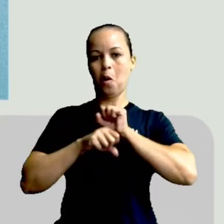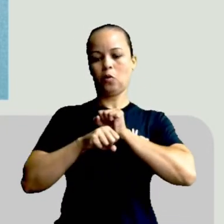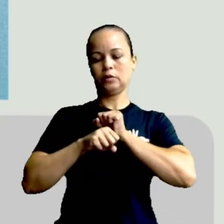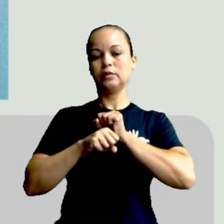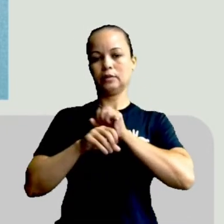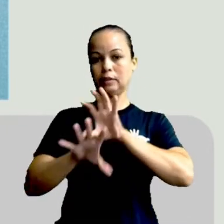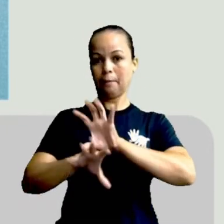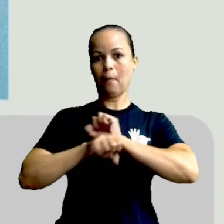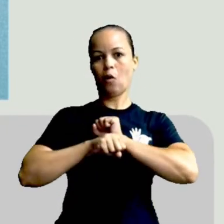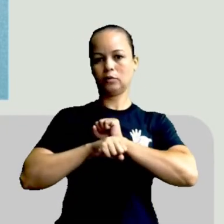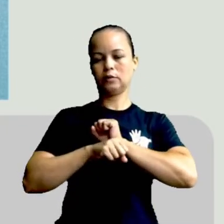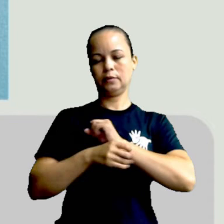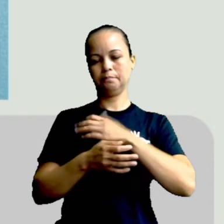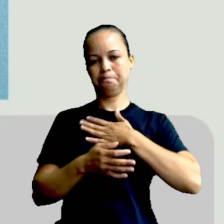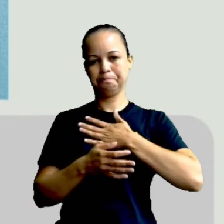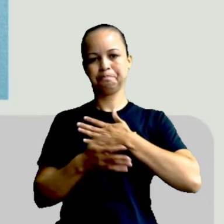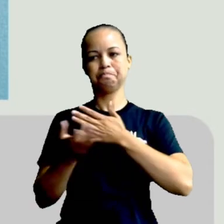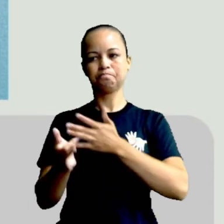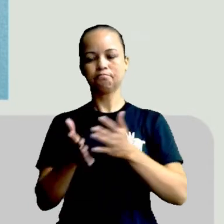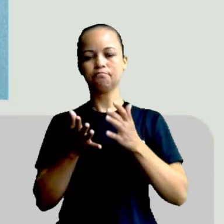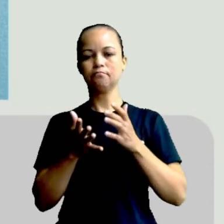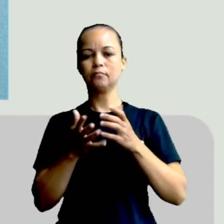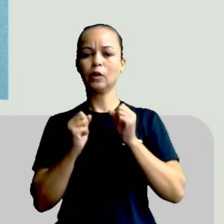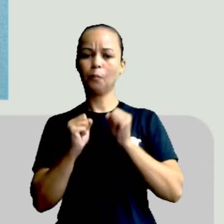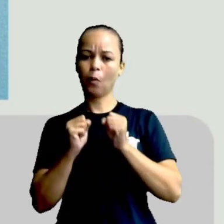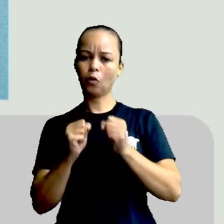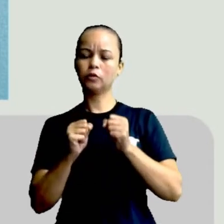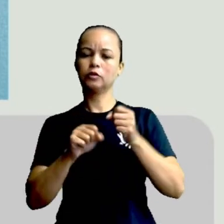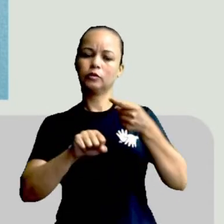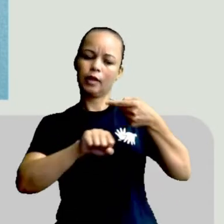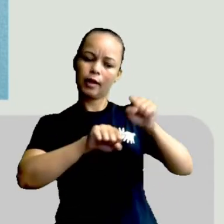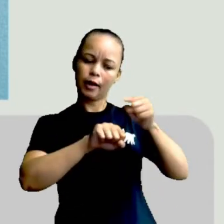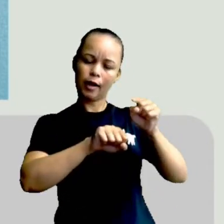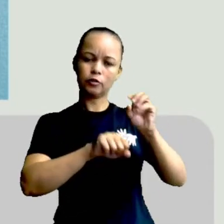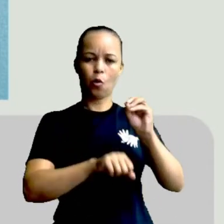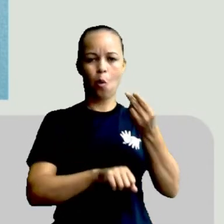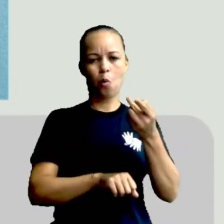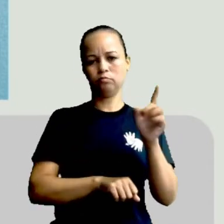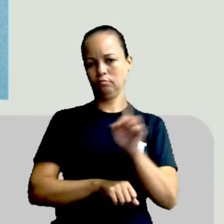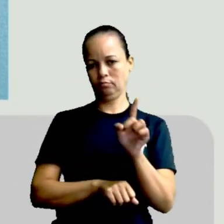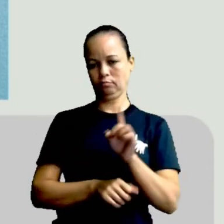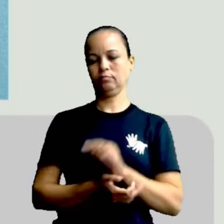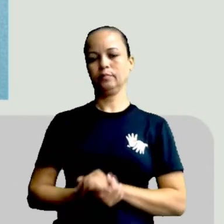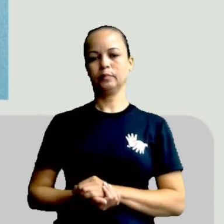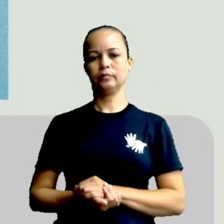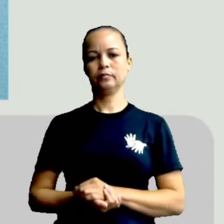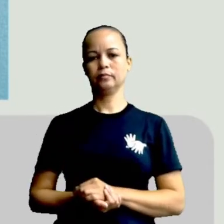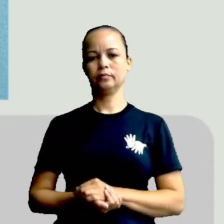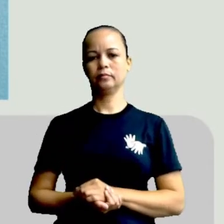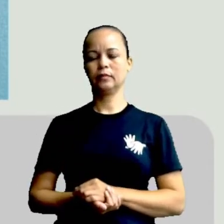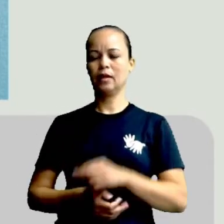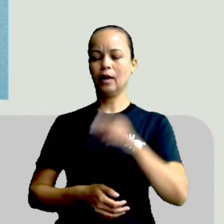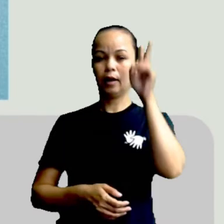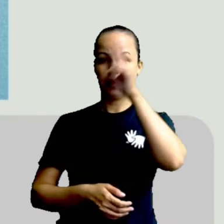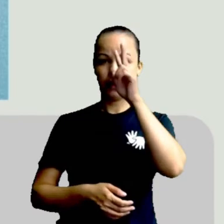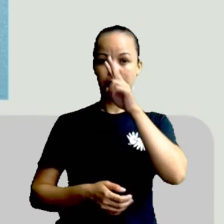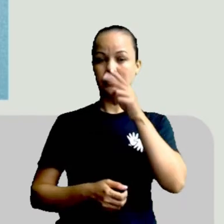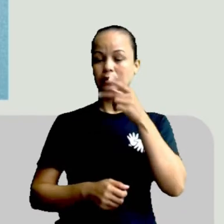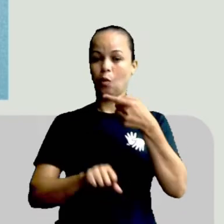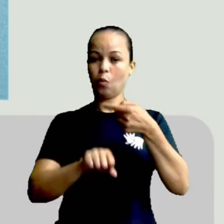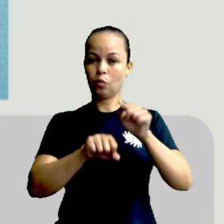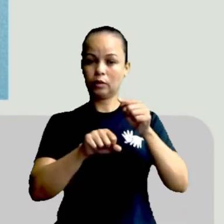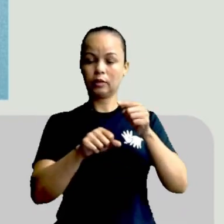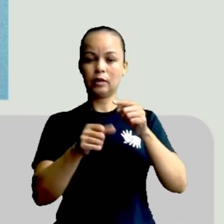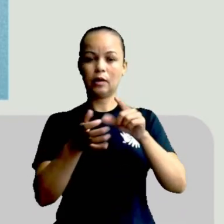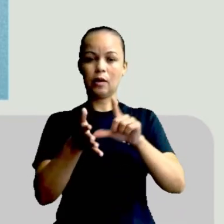possessivo que indica posse posse o carro crase ou não lembre-se que não se usa crase